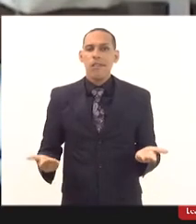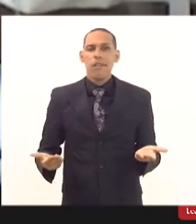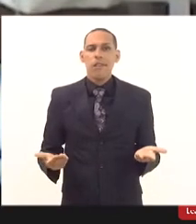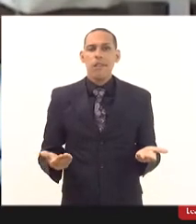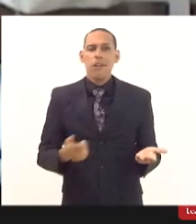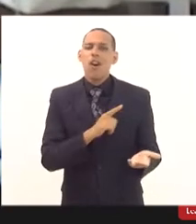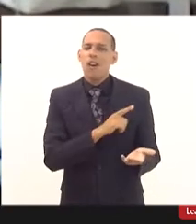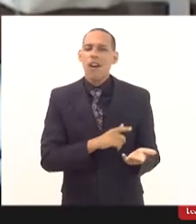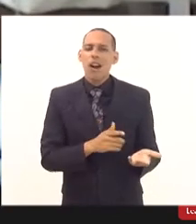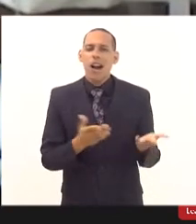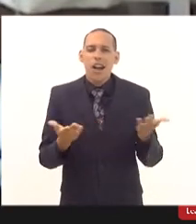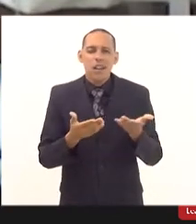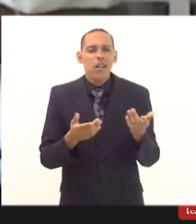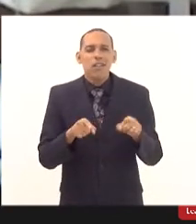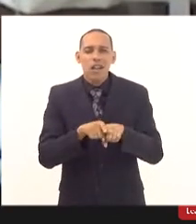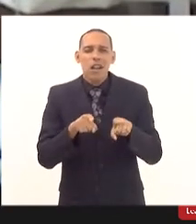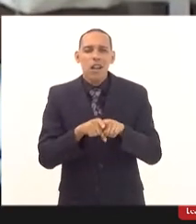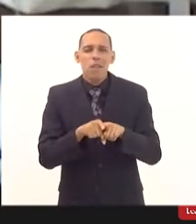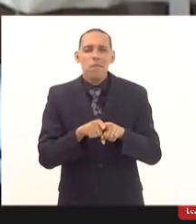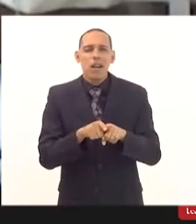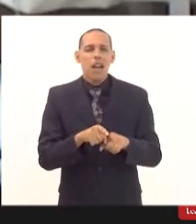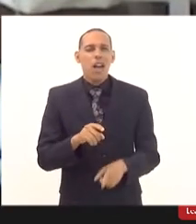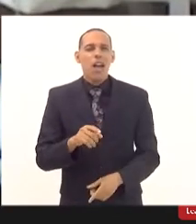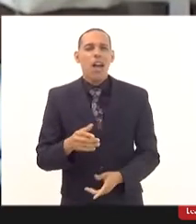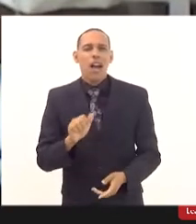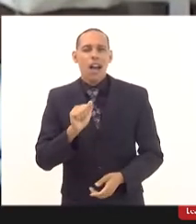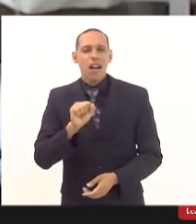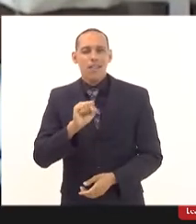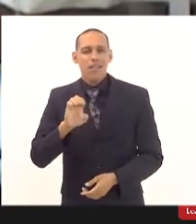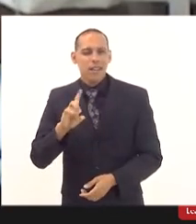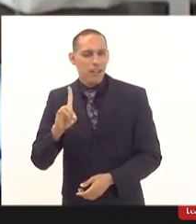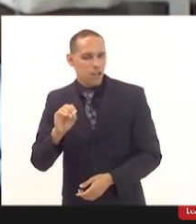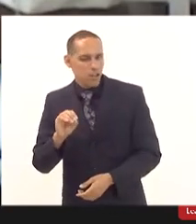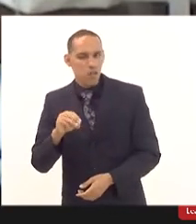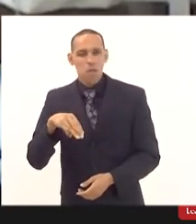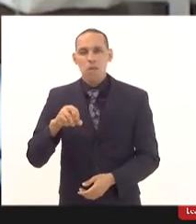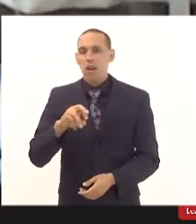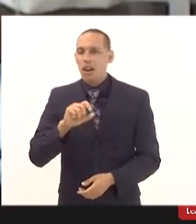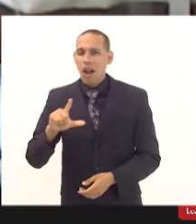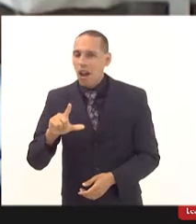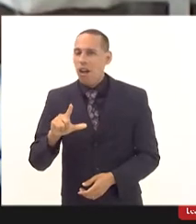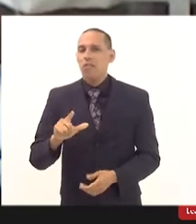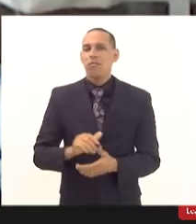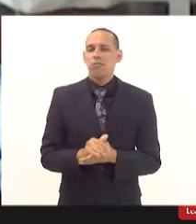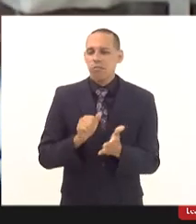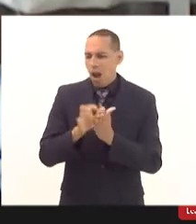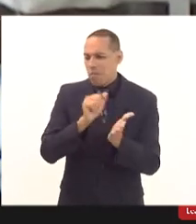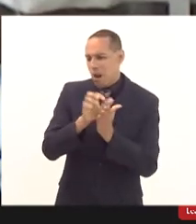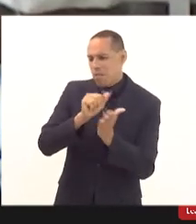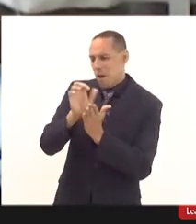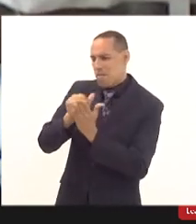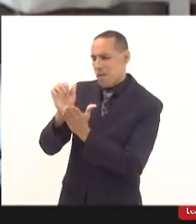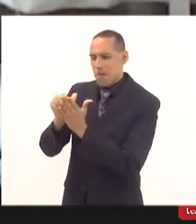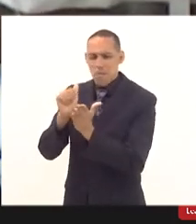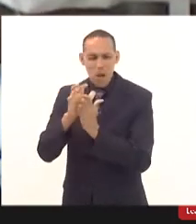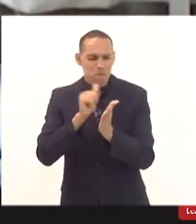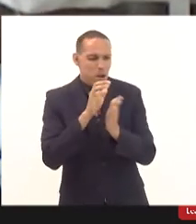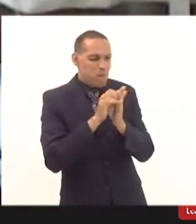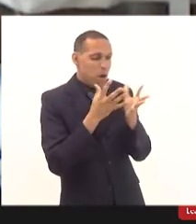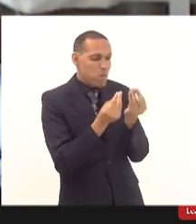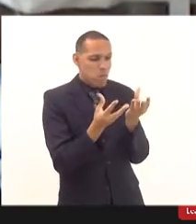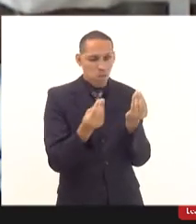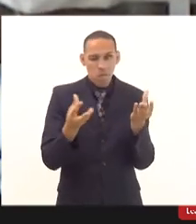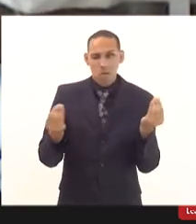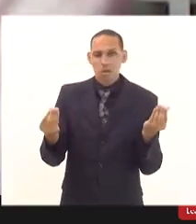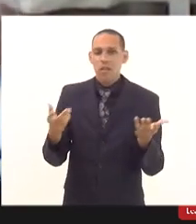assédio moral e perseguição aos trabalhadores é dessas emissoras demissões em massa foi citada aqui no caso do